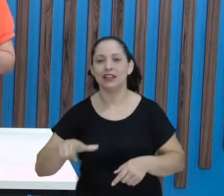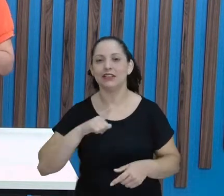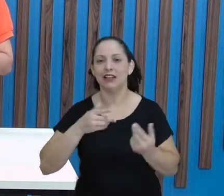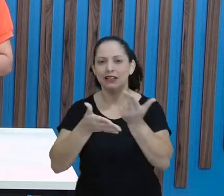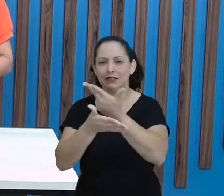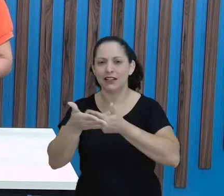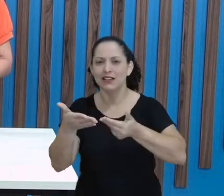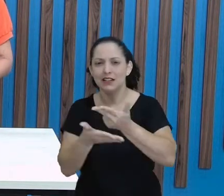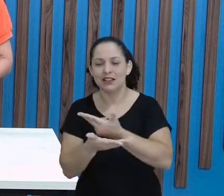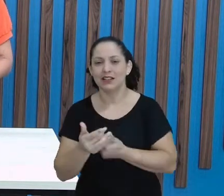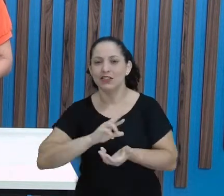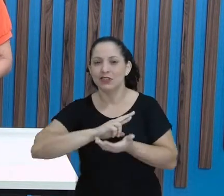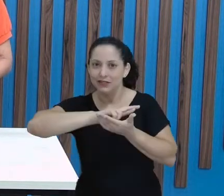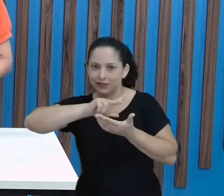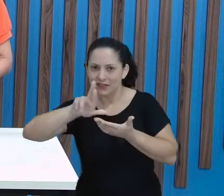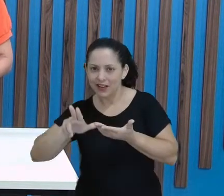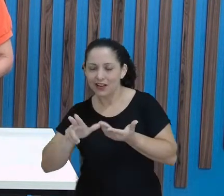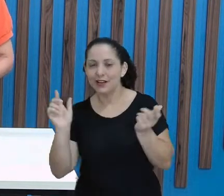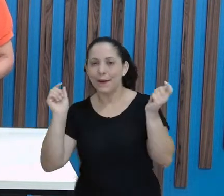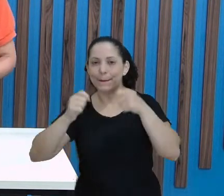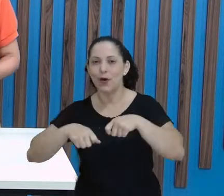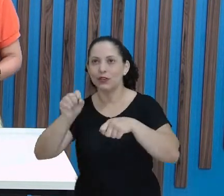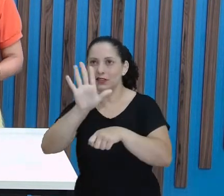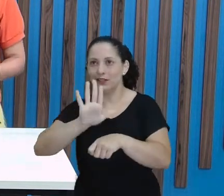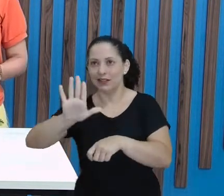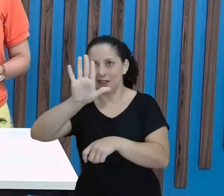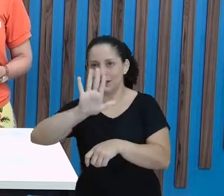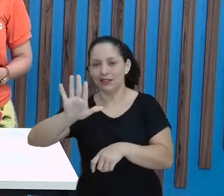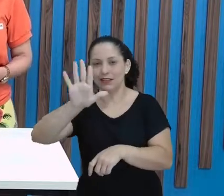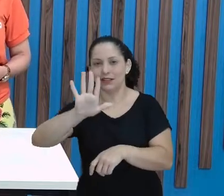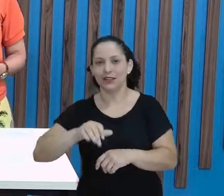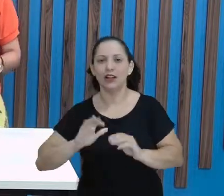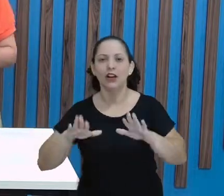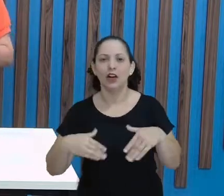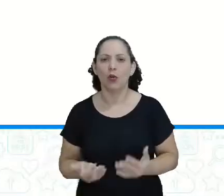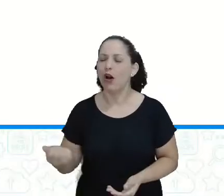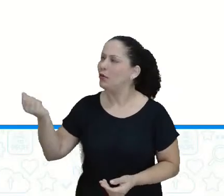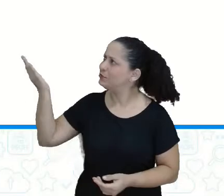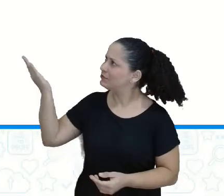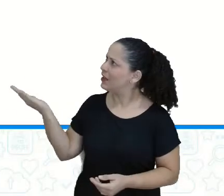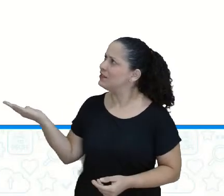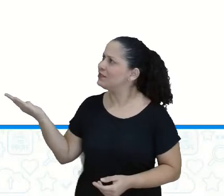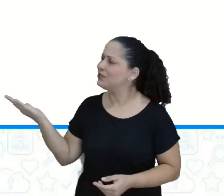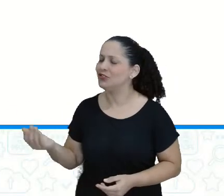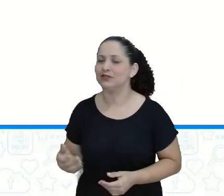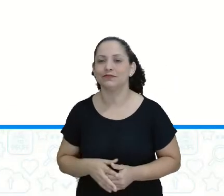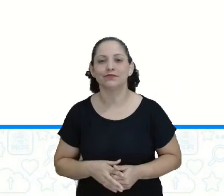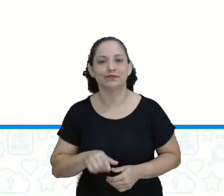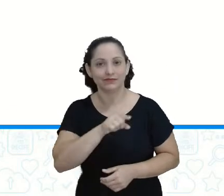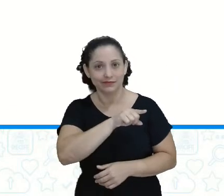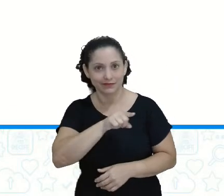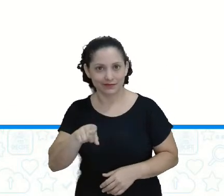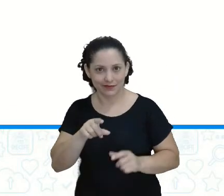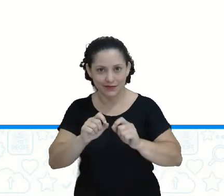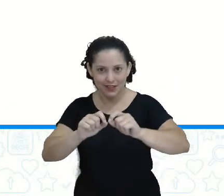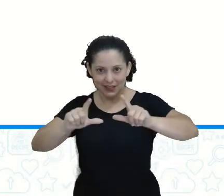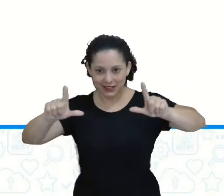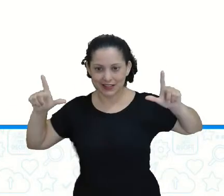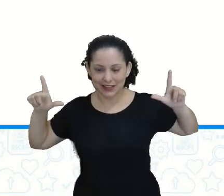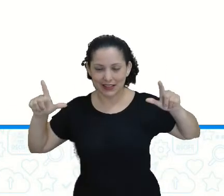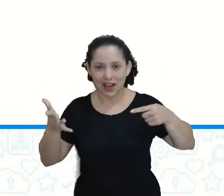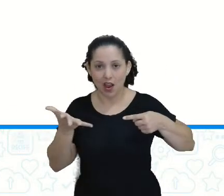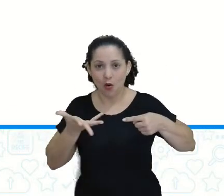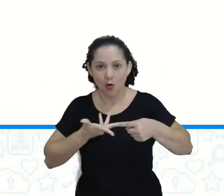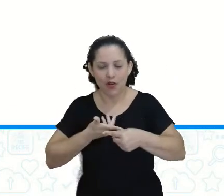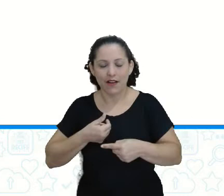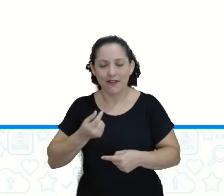diferentes podem apresentar a mesma área. Então, quais dessas figuras aí? Amplie a tela, por favor, para que em casa eles possam contar.